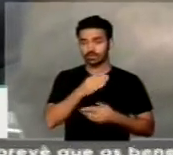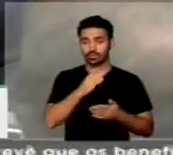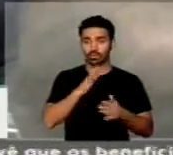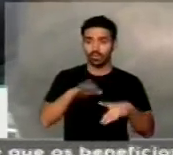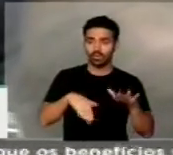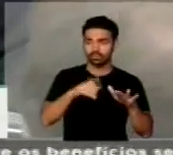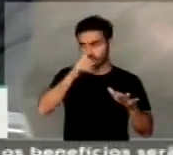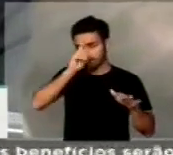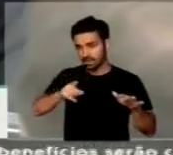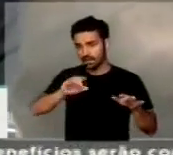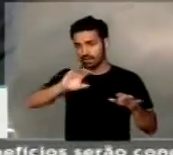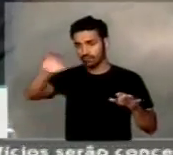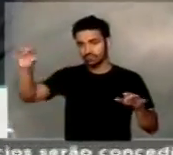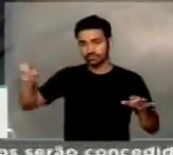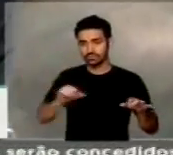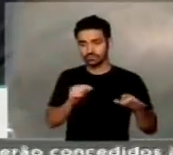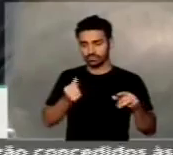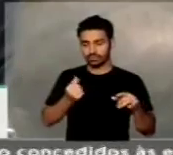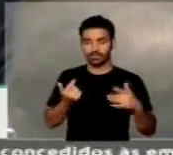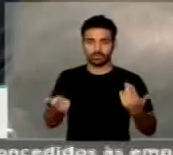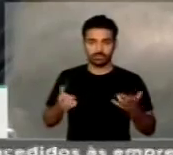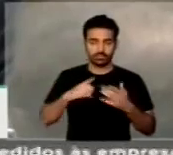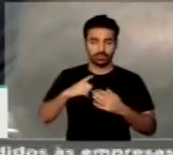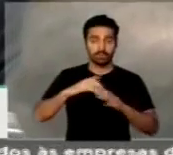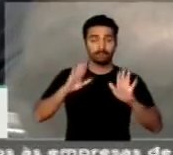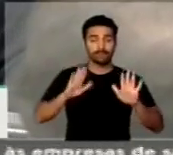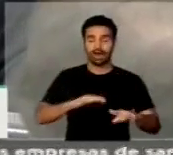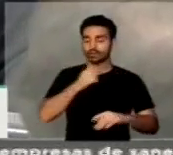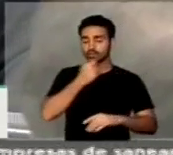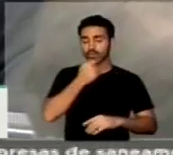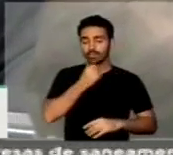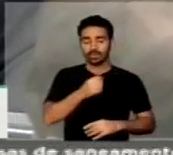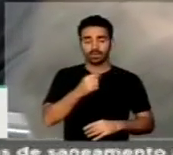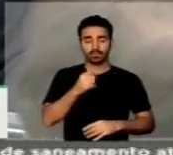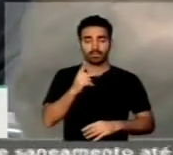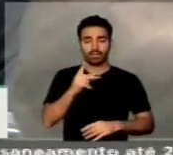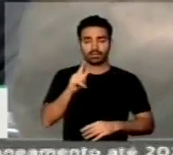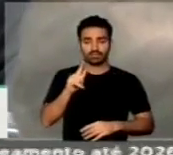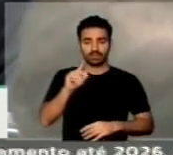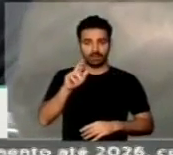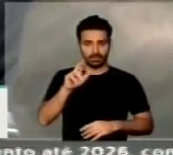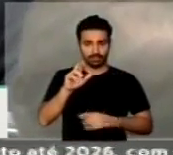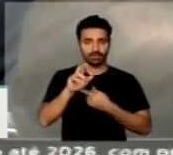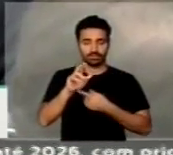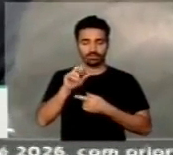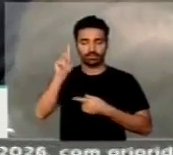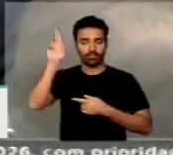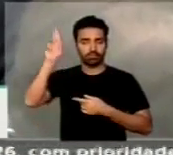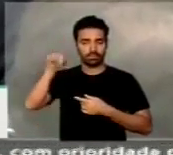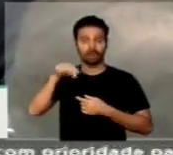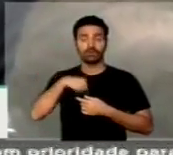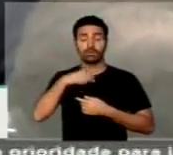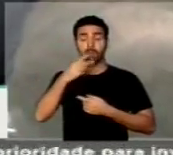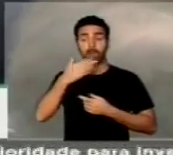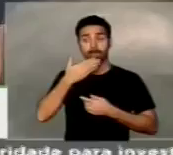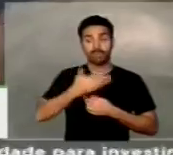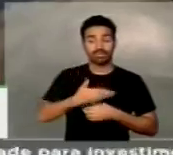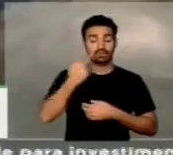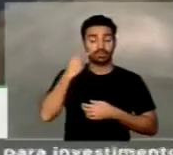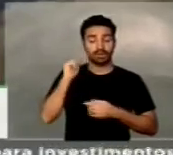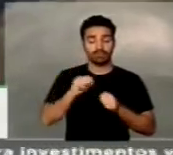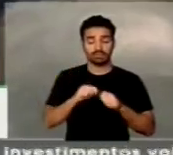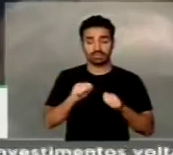indiretos, mas quando o Procurador-Geral da República pede para que haja além das